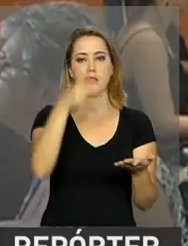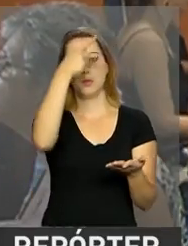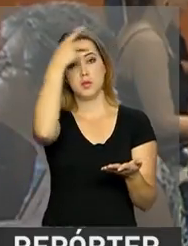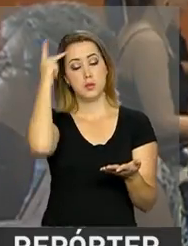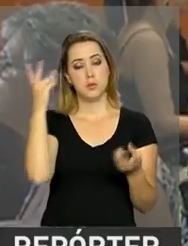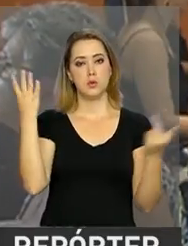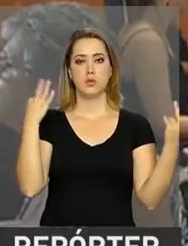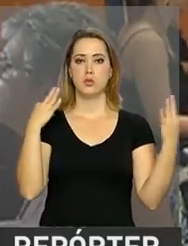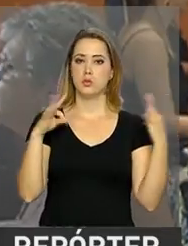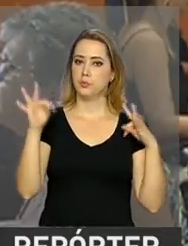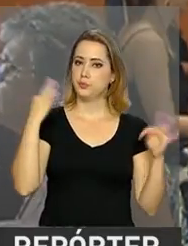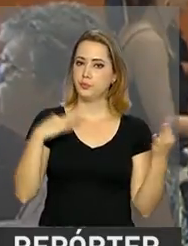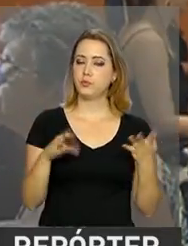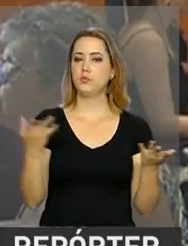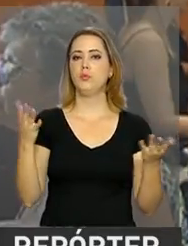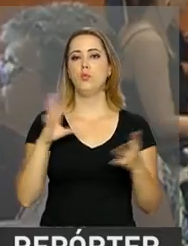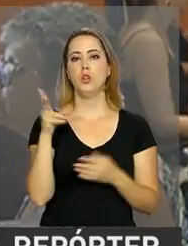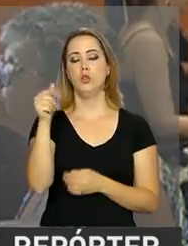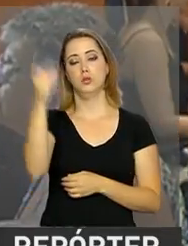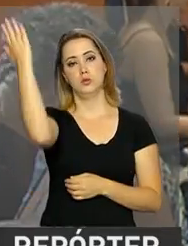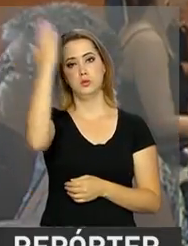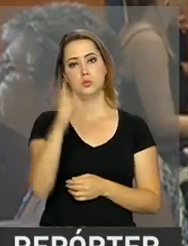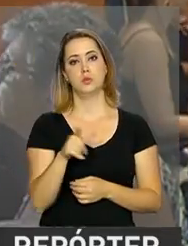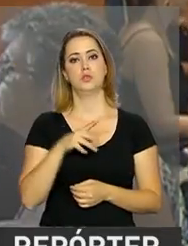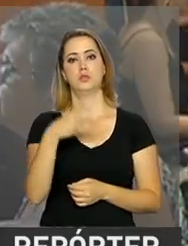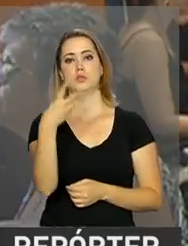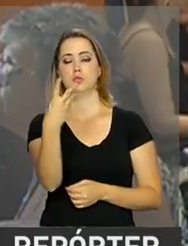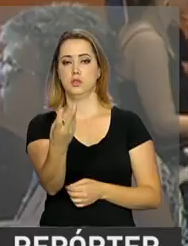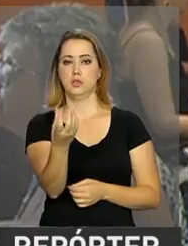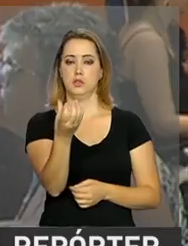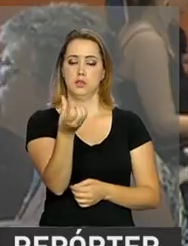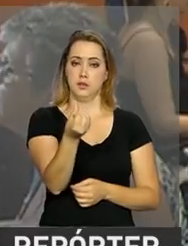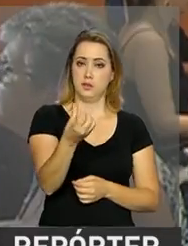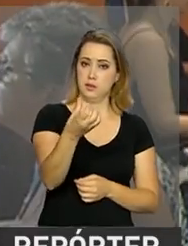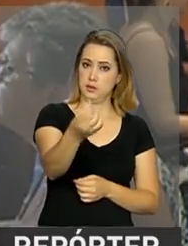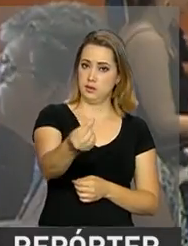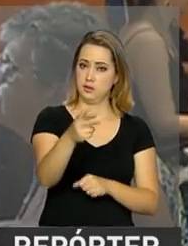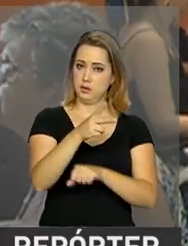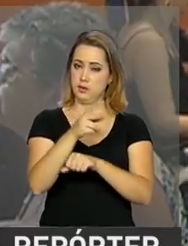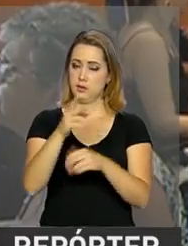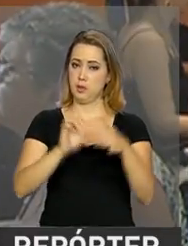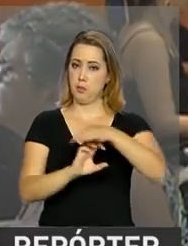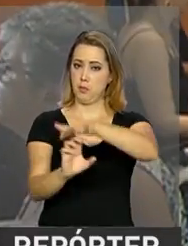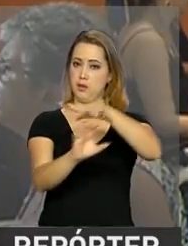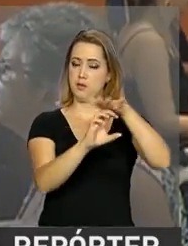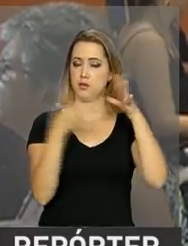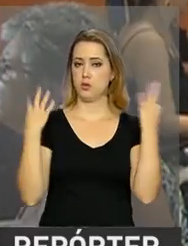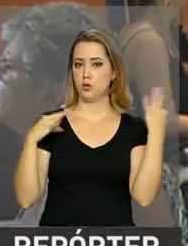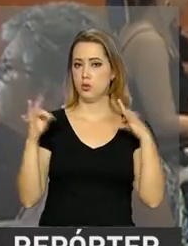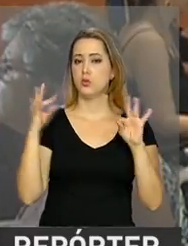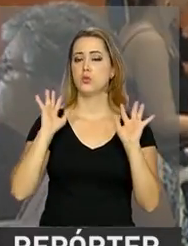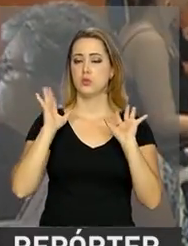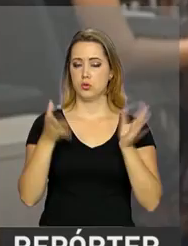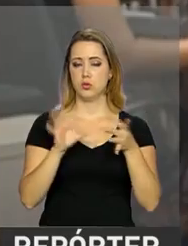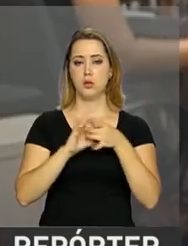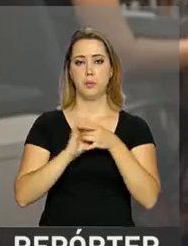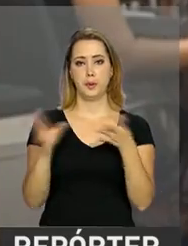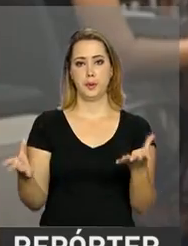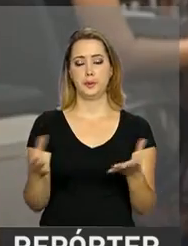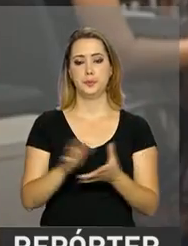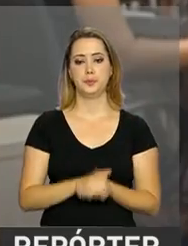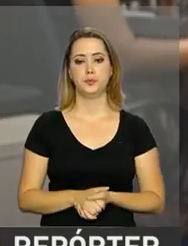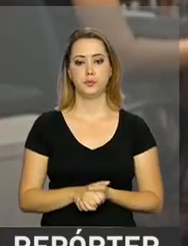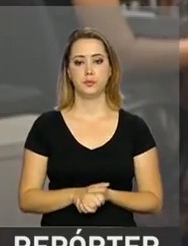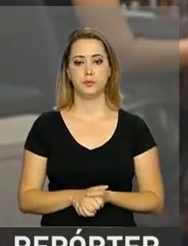316 agências cadastradas em 2017 aumento de 5% em relação a 2015 pelo